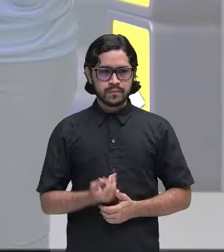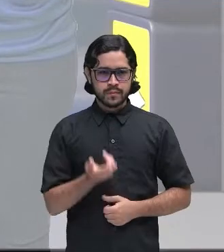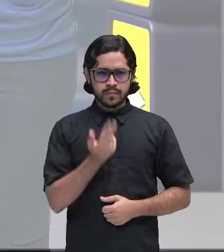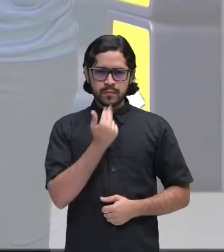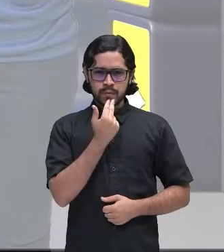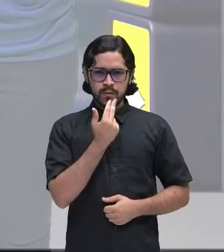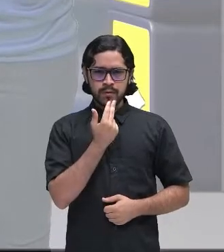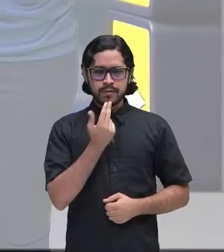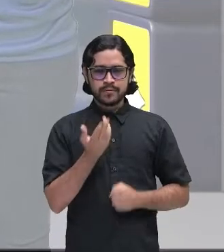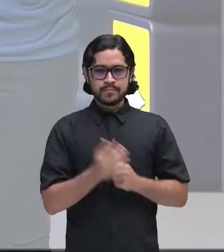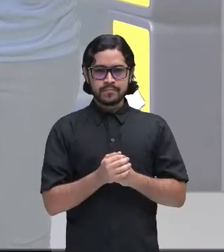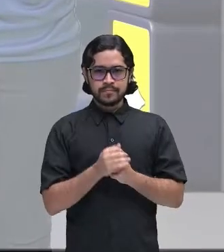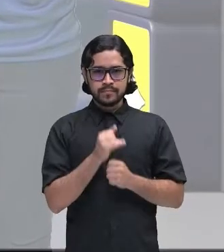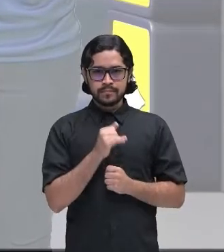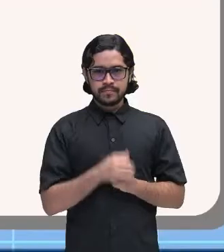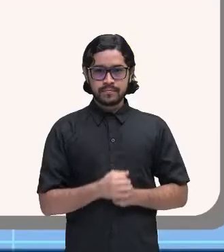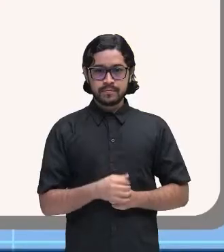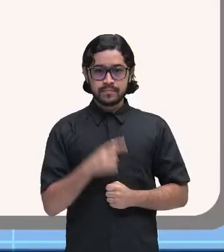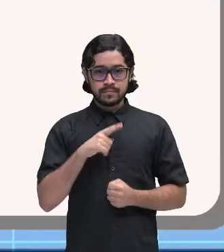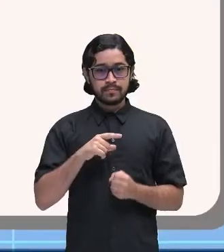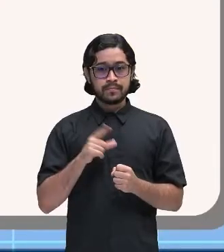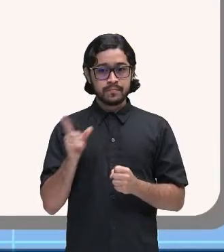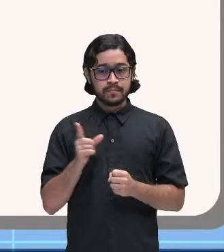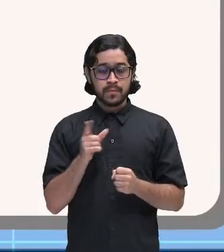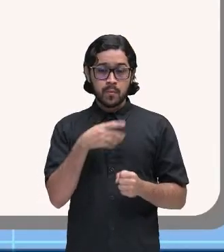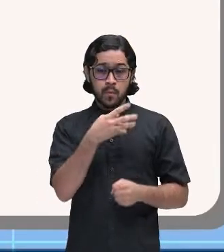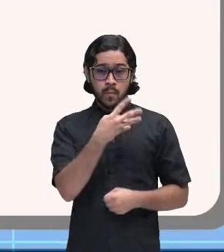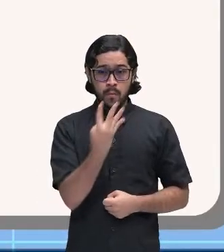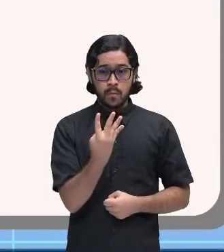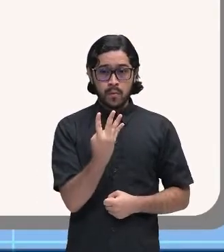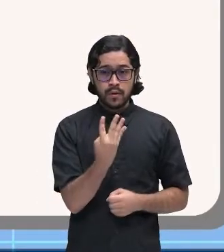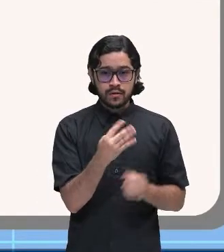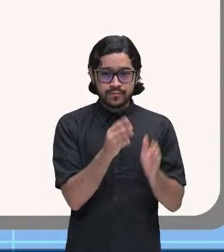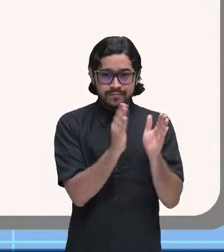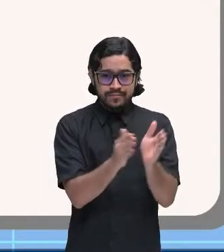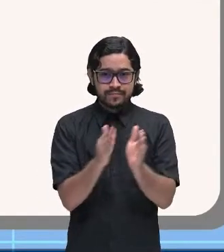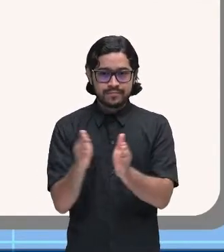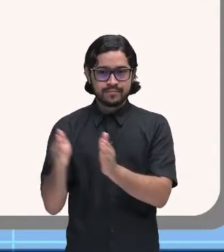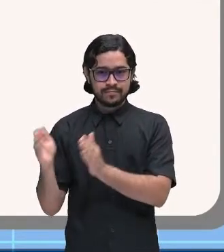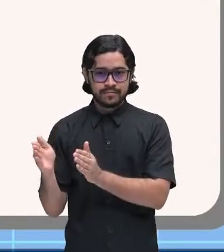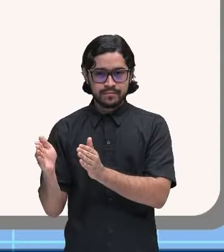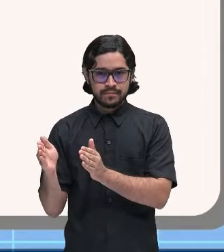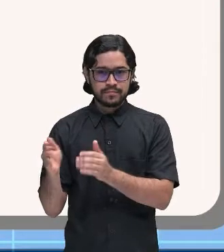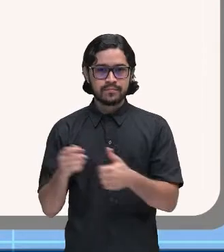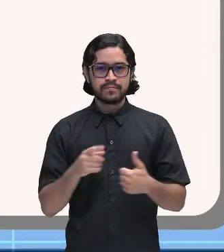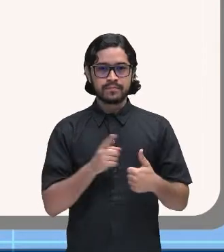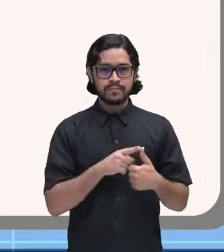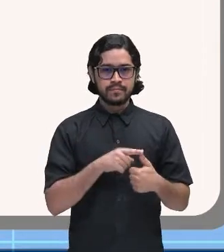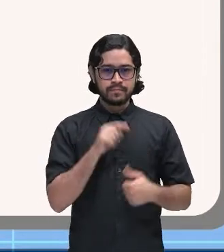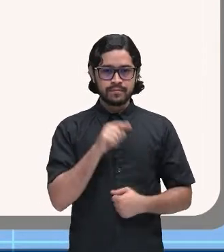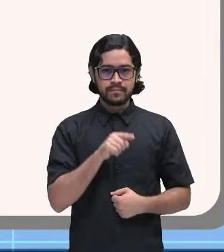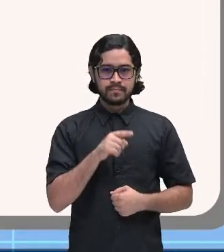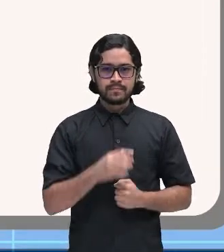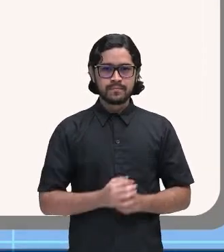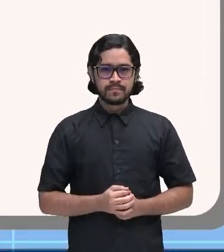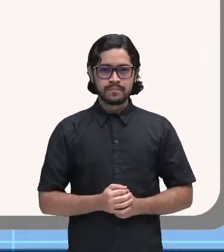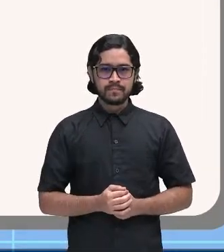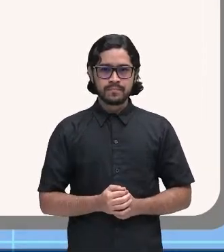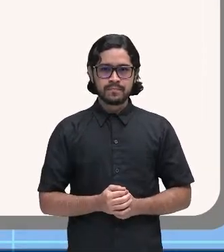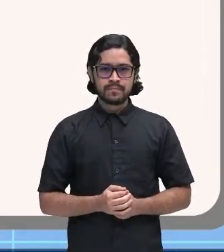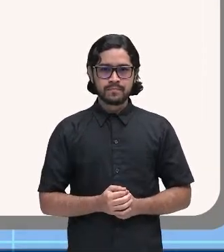nós temos 4 etapas aí, né? 4 funções. Quais são elas?